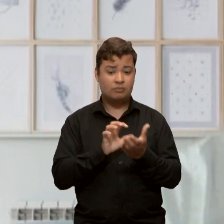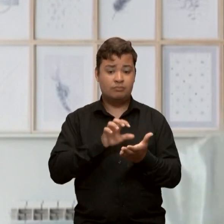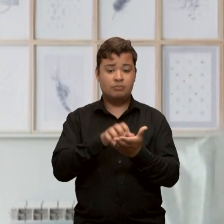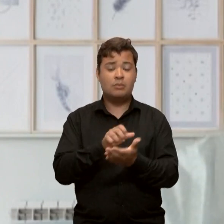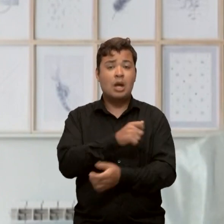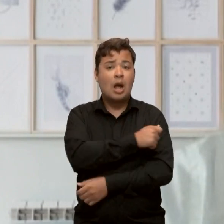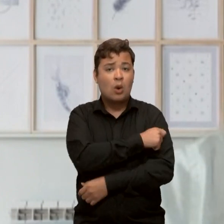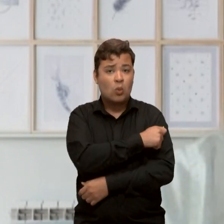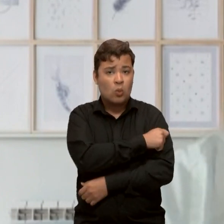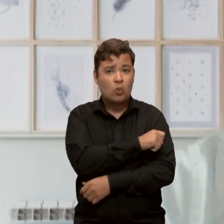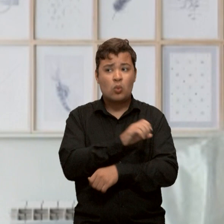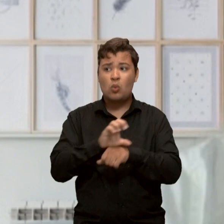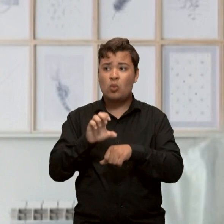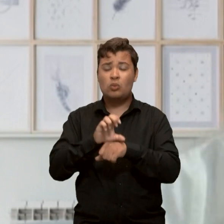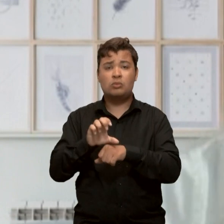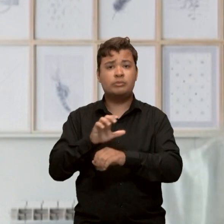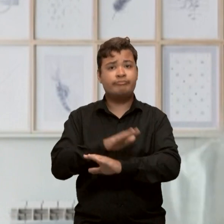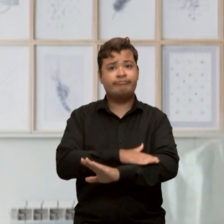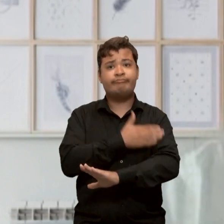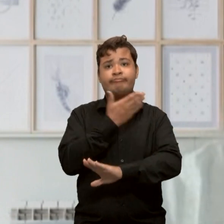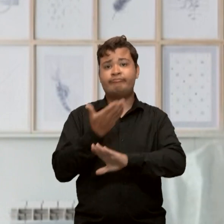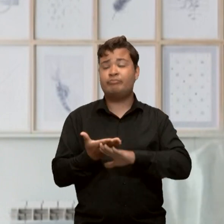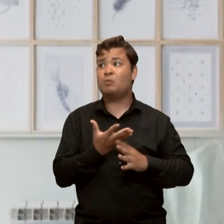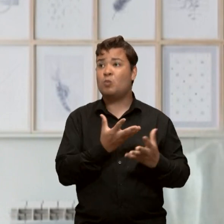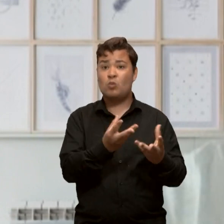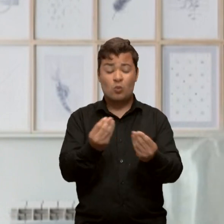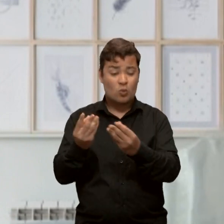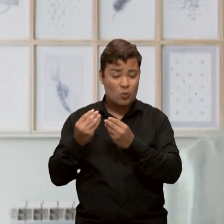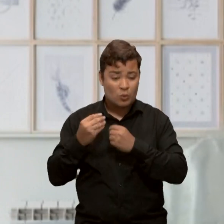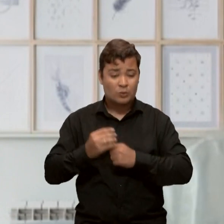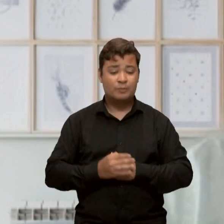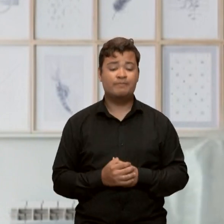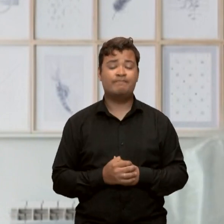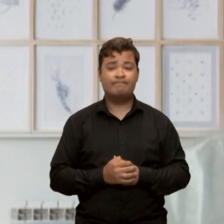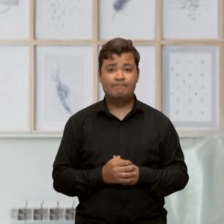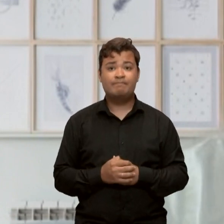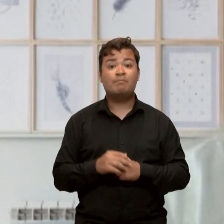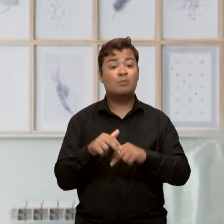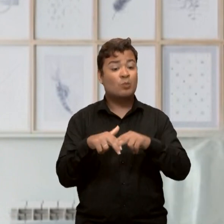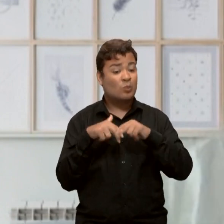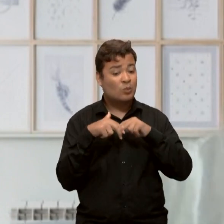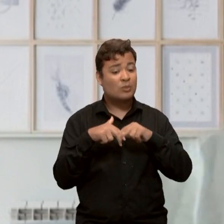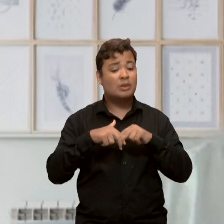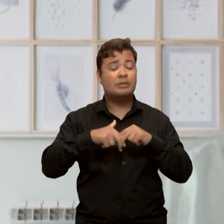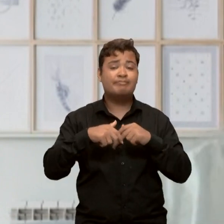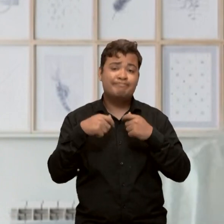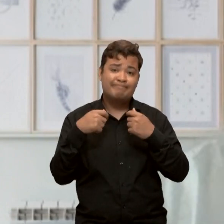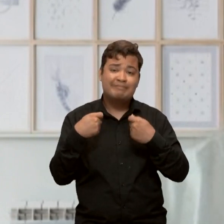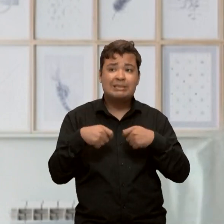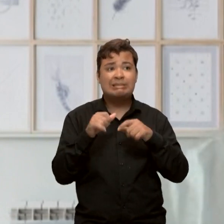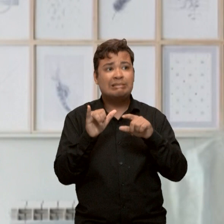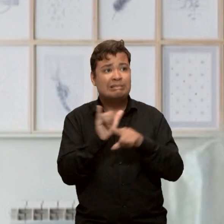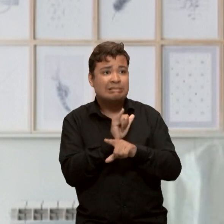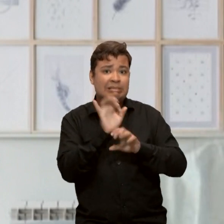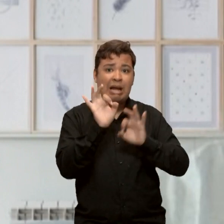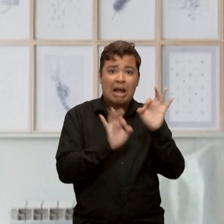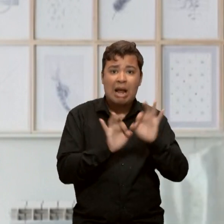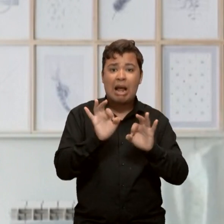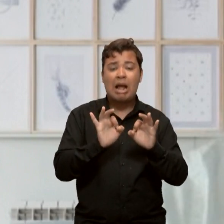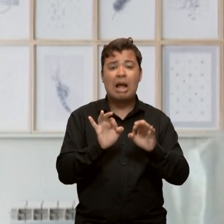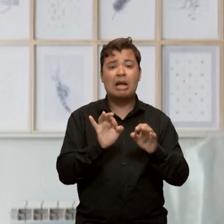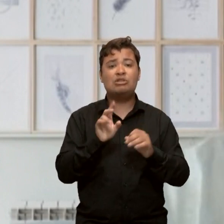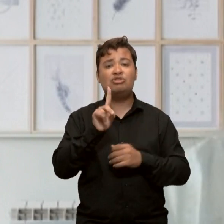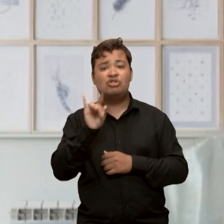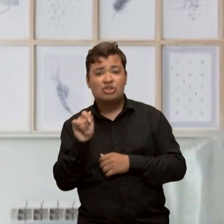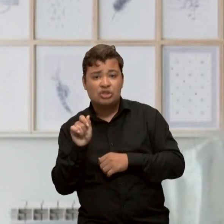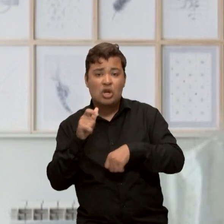curso integral. Então, nós precisaríamos ter condições de ofertar em diferentes períodos e horários, dias da